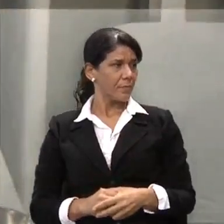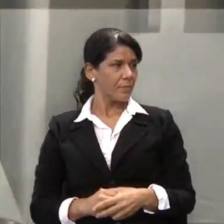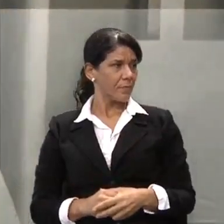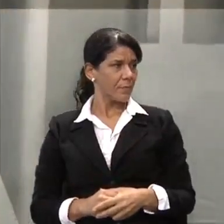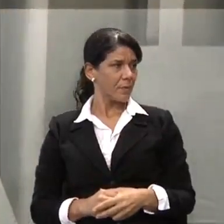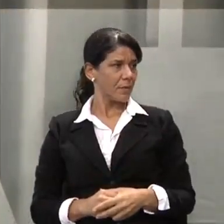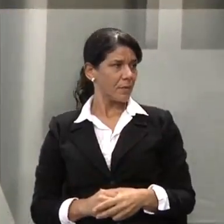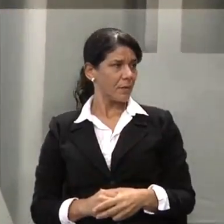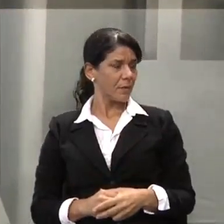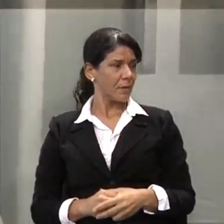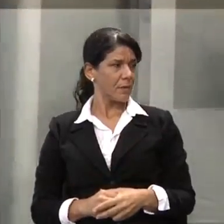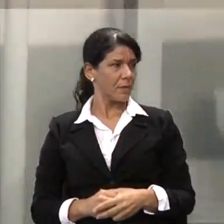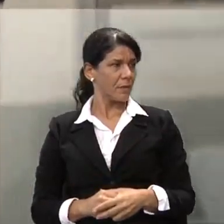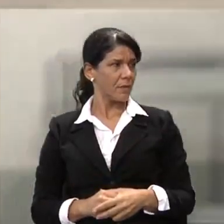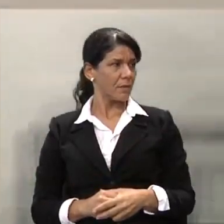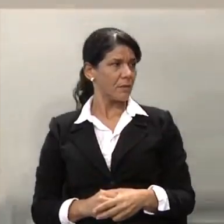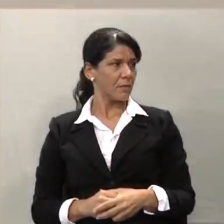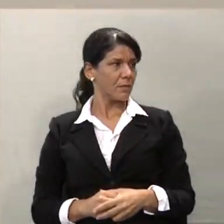então vamos